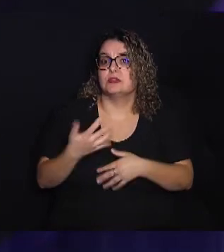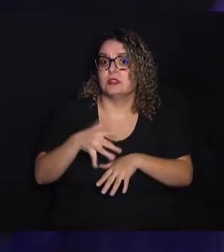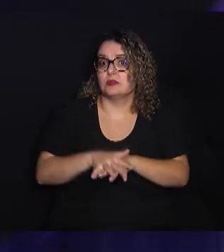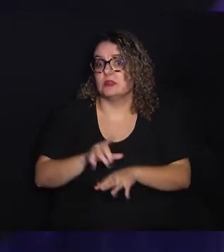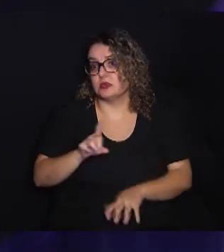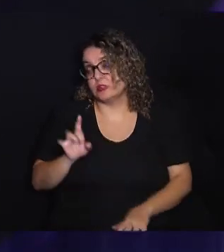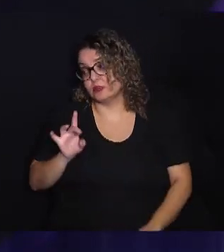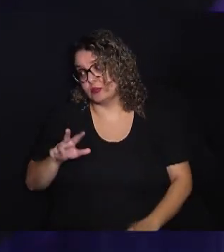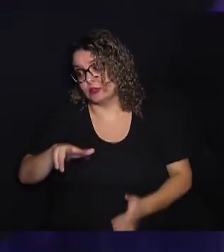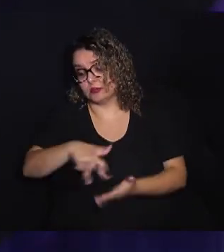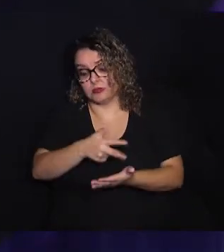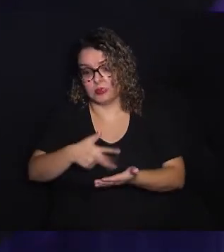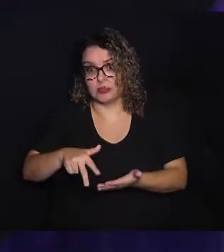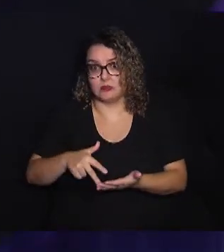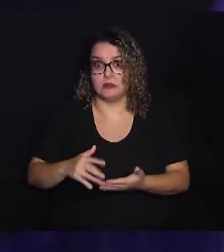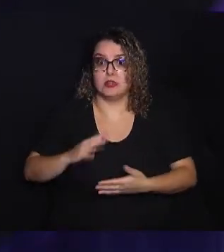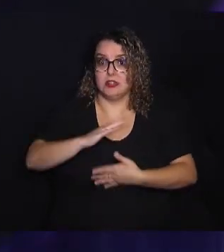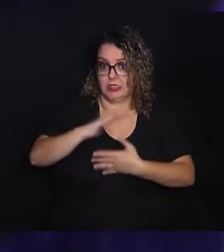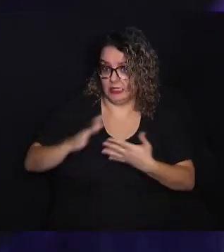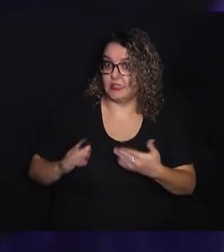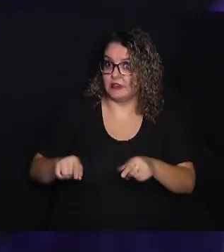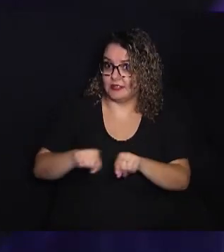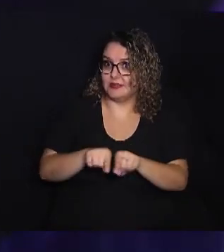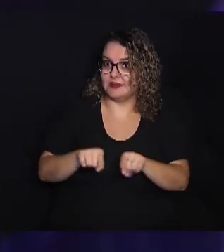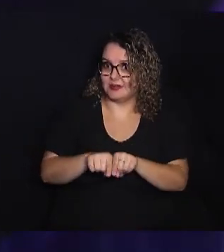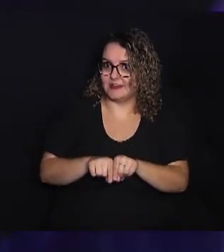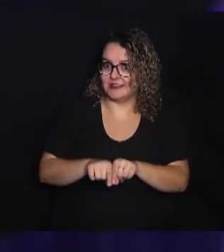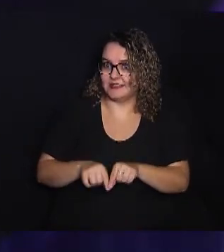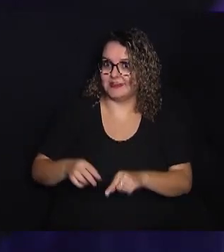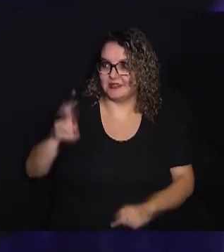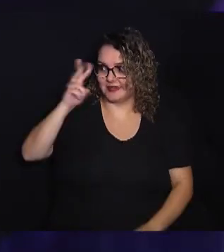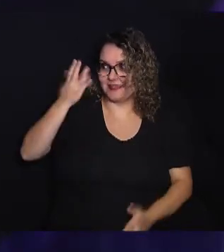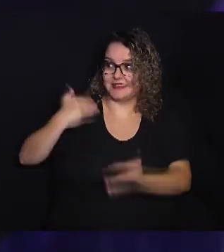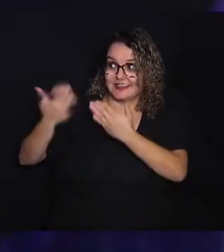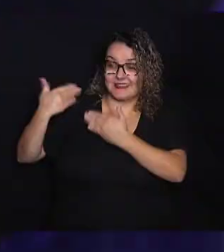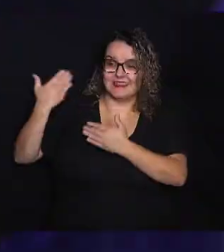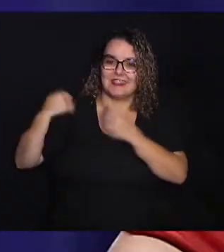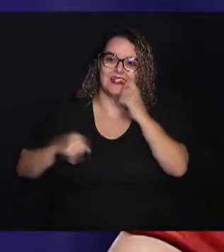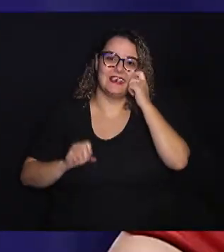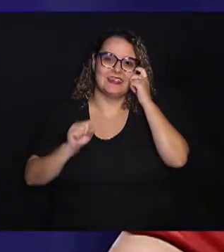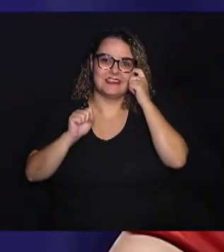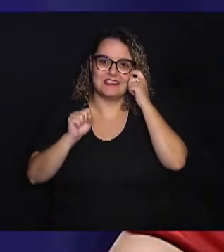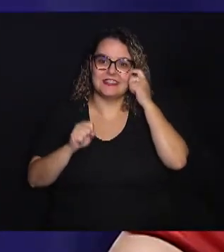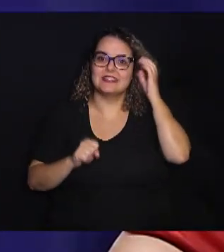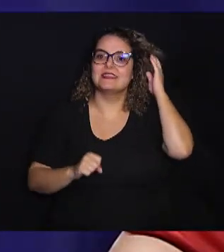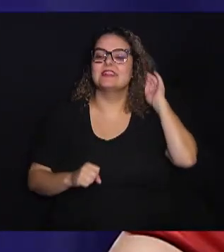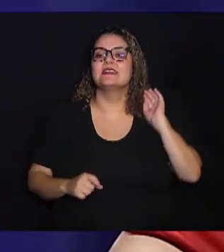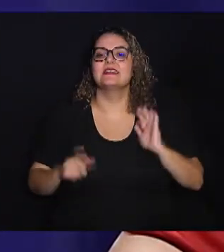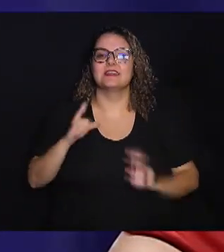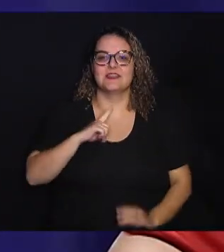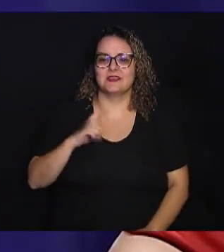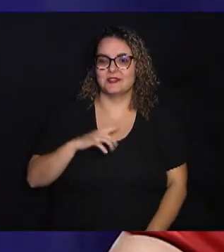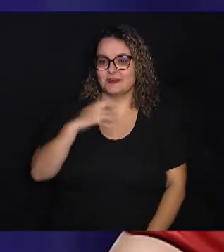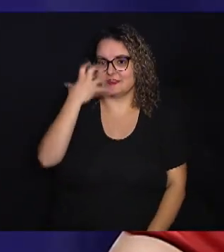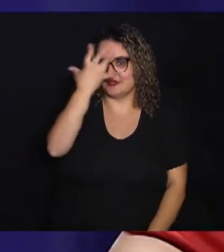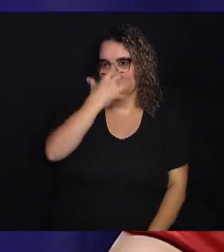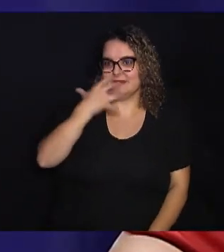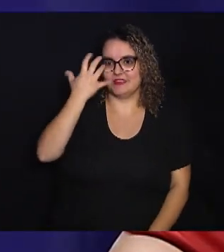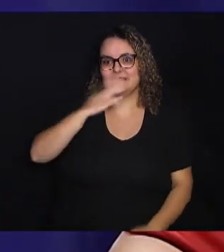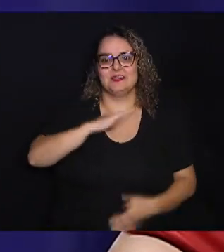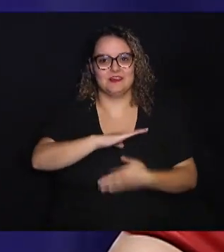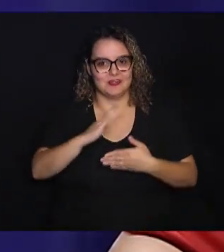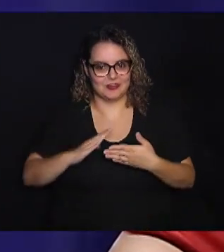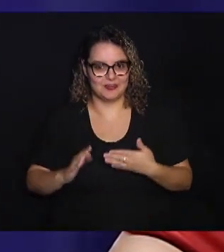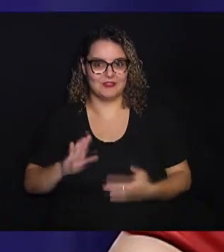só na dança, mas nas libras também, né? É uma história que começou lá atrás, né? É verdade, eu tive a minha paixão pela Libras quando